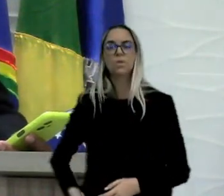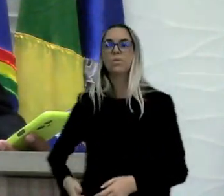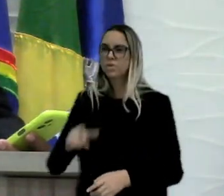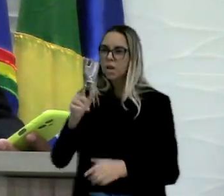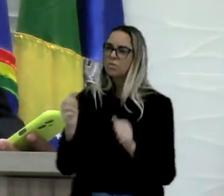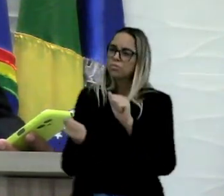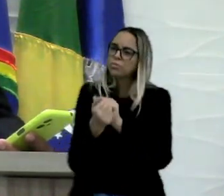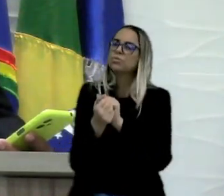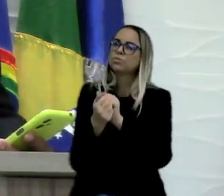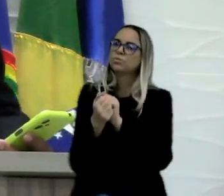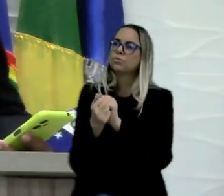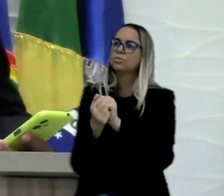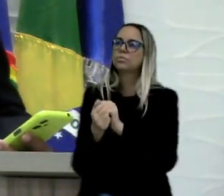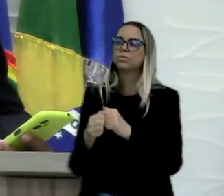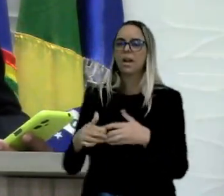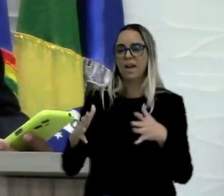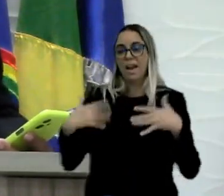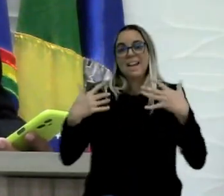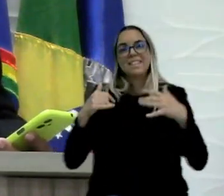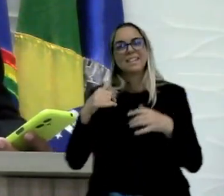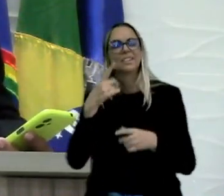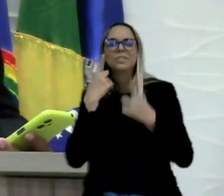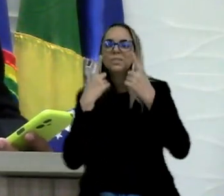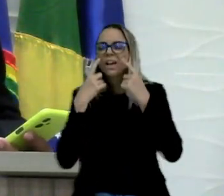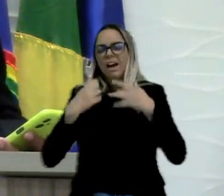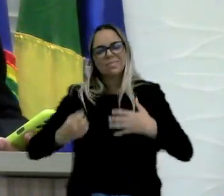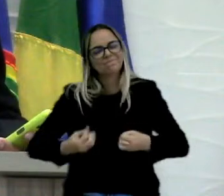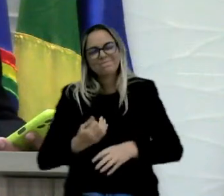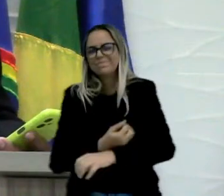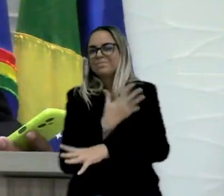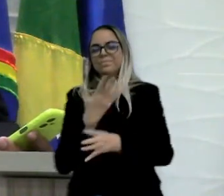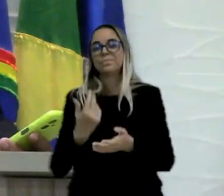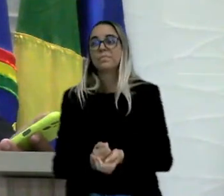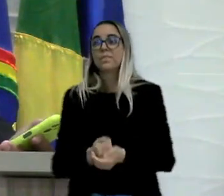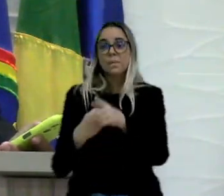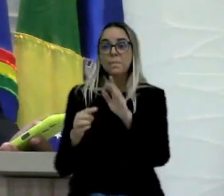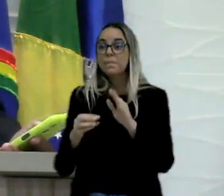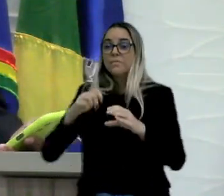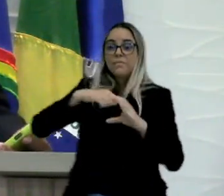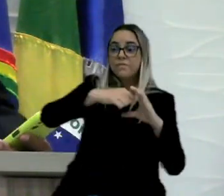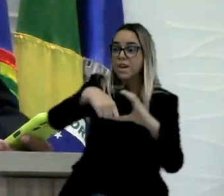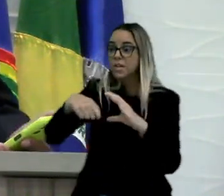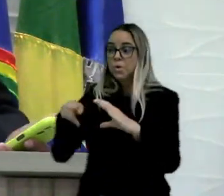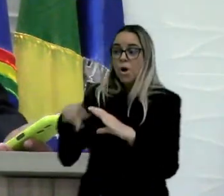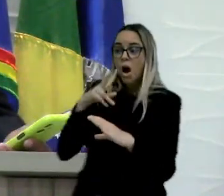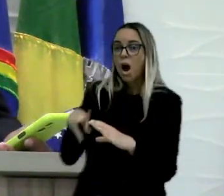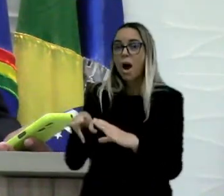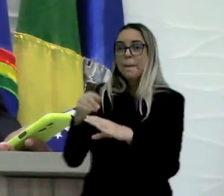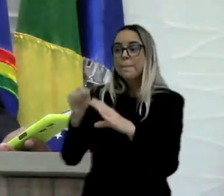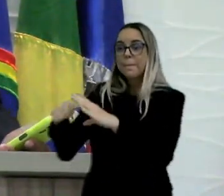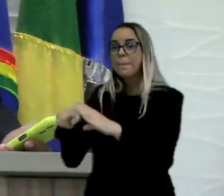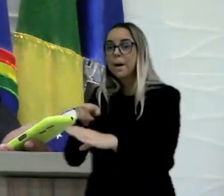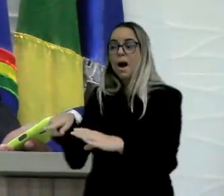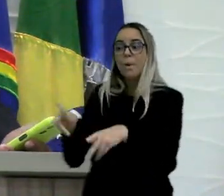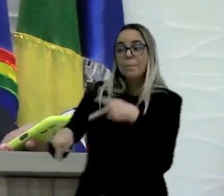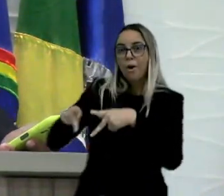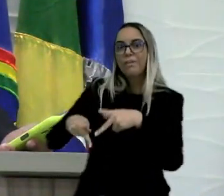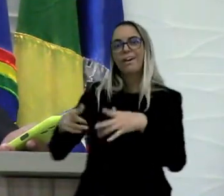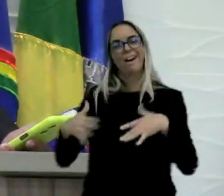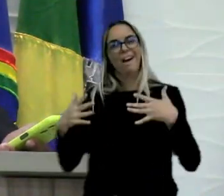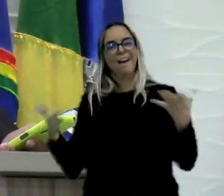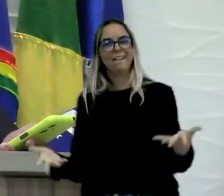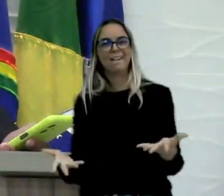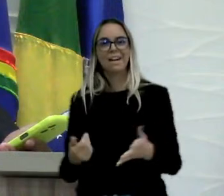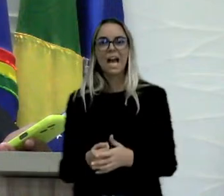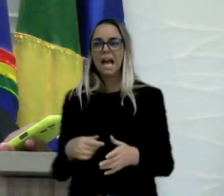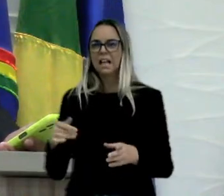frente eu choro porque de alegria quando você Abre a Torneira lá e mostra o vídeo para aquele povo ali que eles aquele povo Ali era comprar